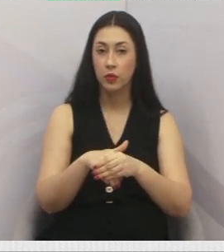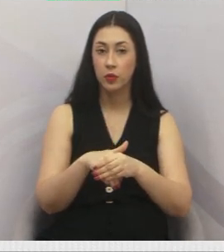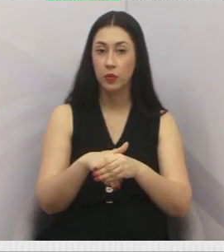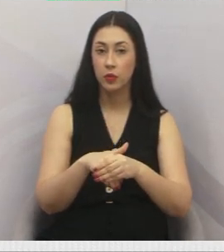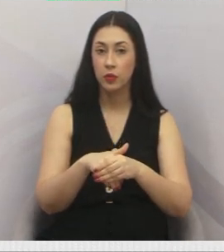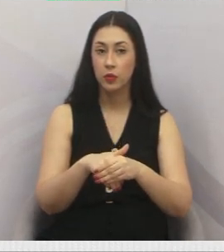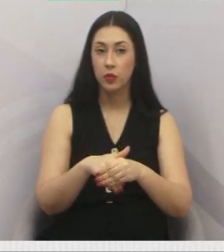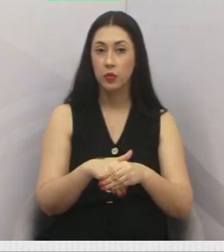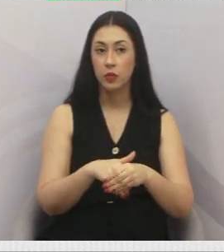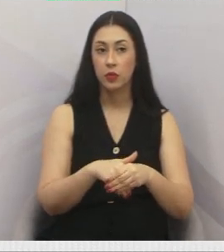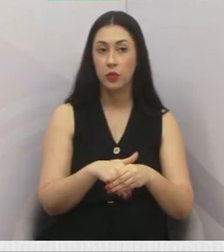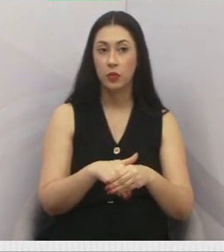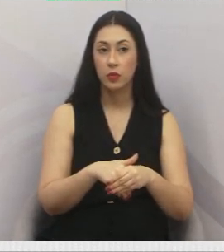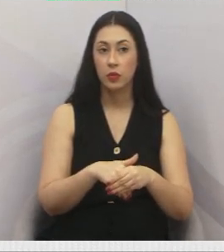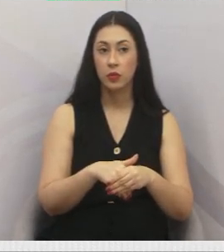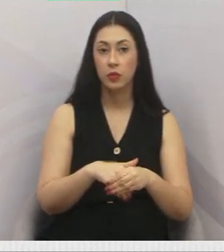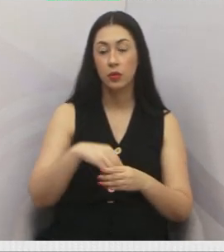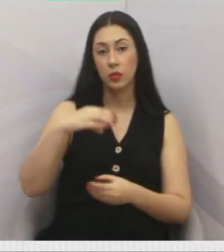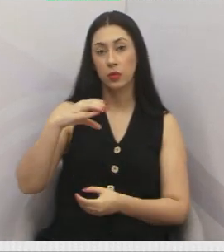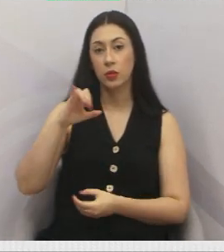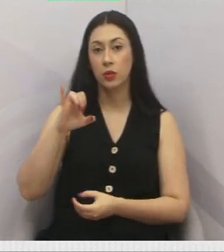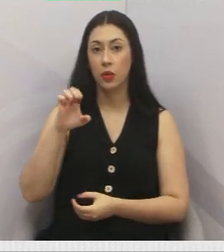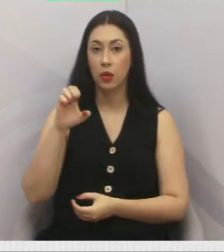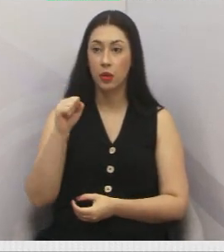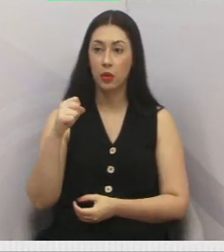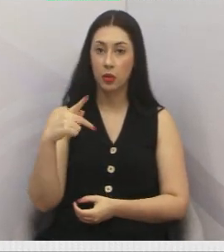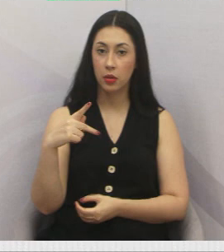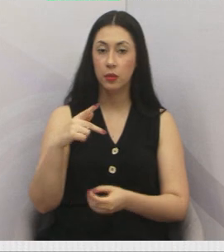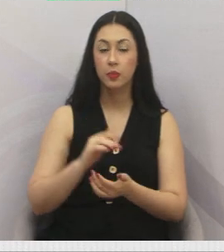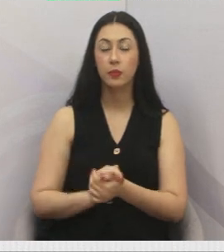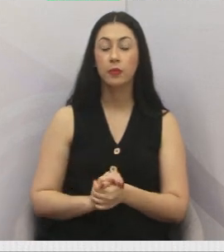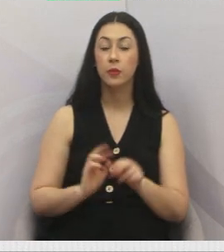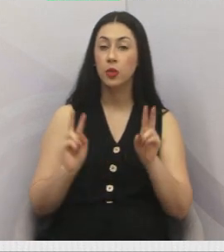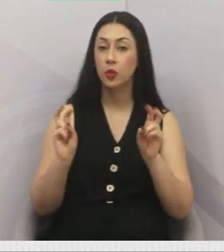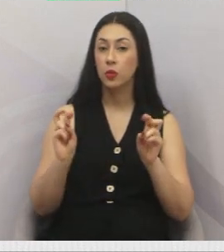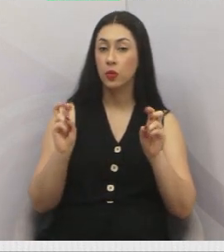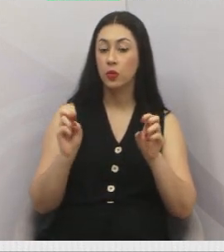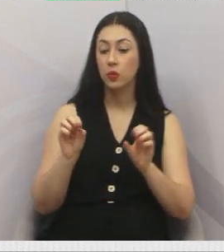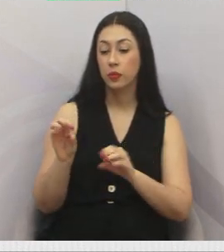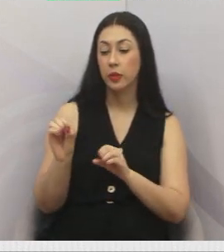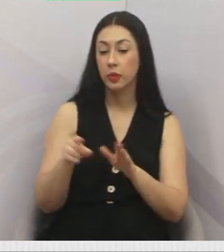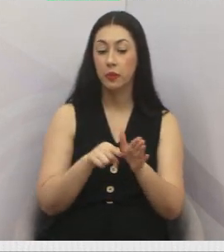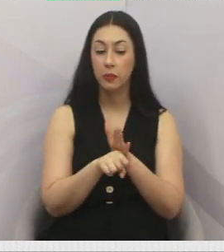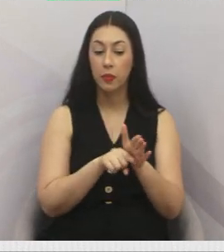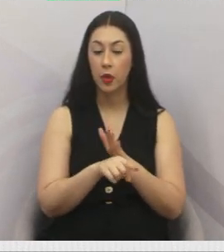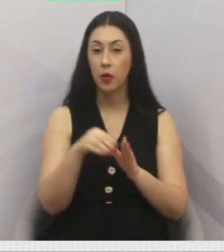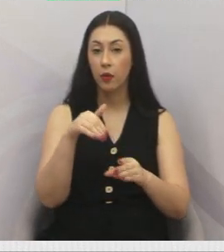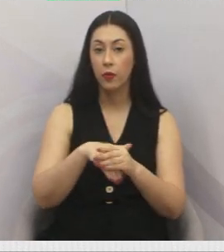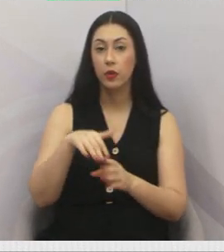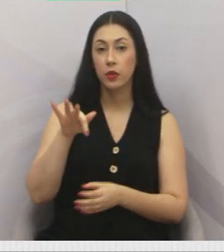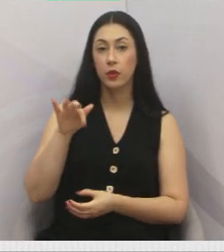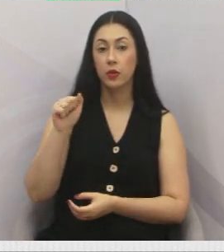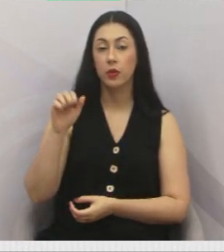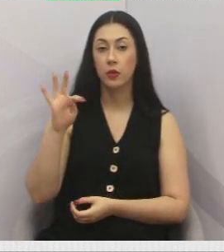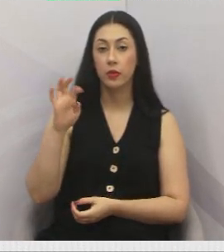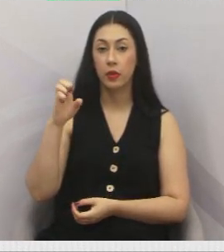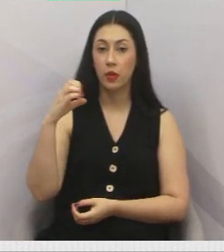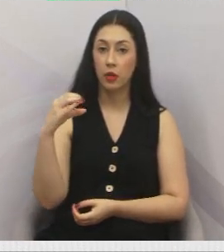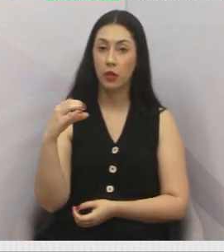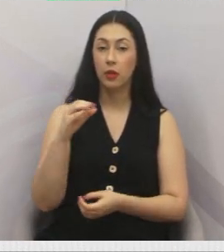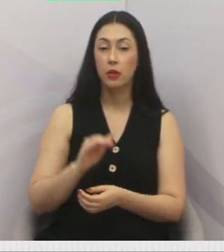Centro das Indústrias do Estado de São Paulo, Siesp. Segmento entidades acadêmicas, FATEC. Um voto para FATEC